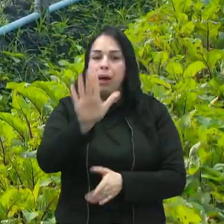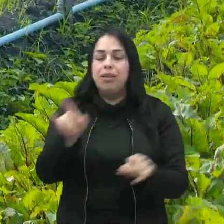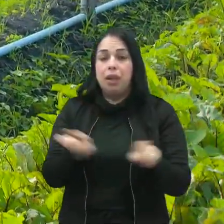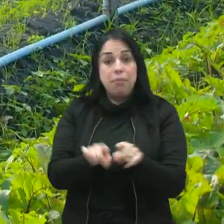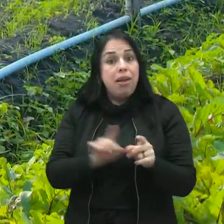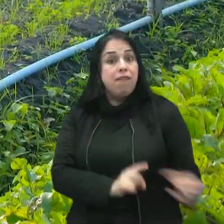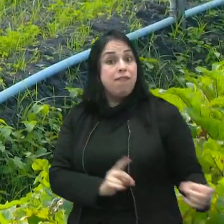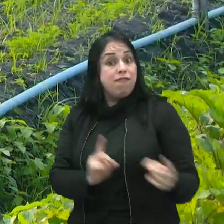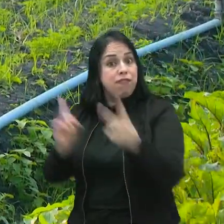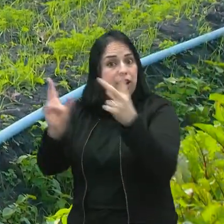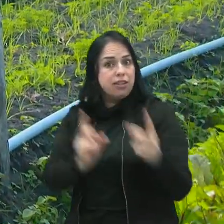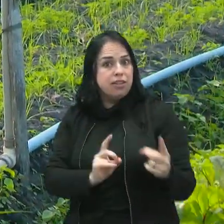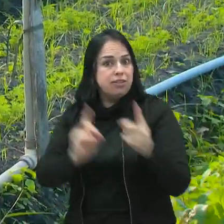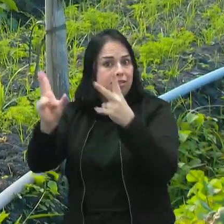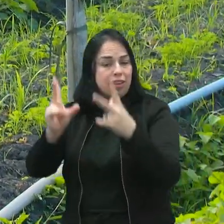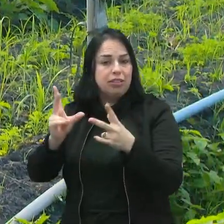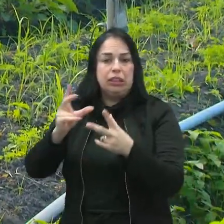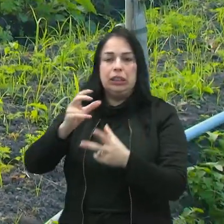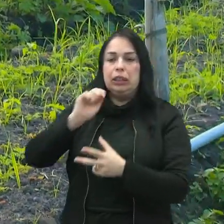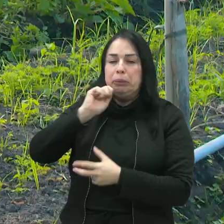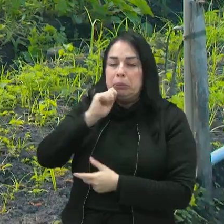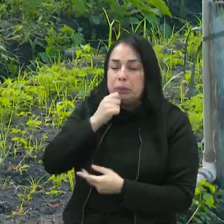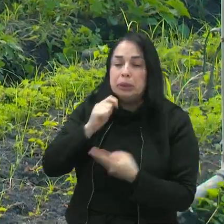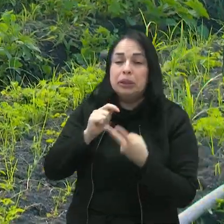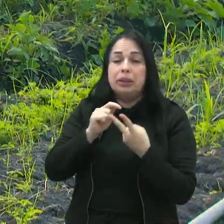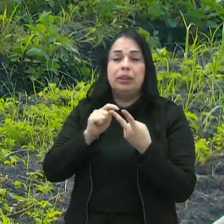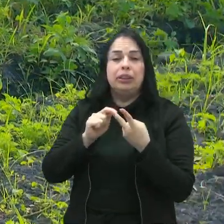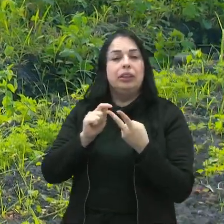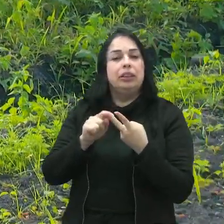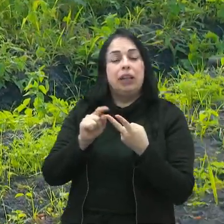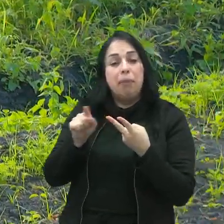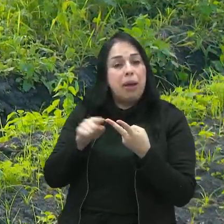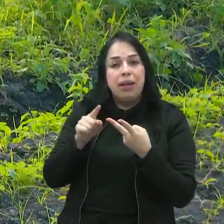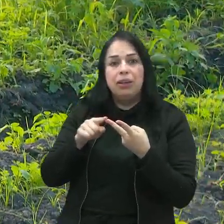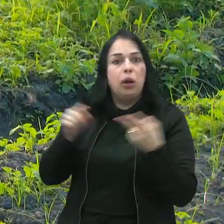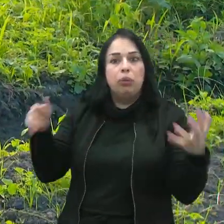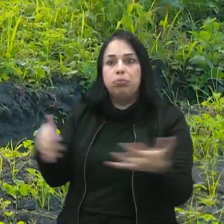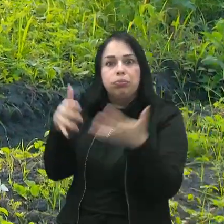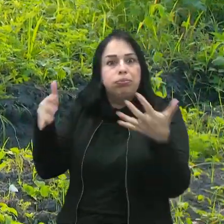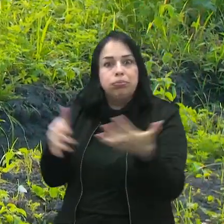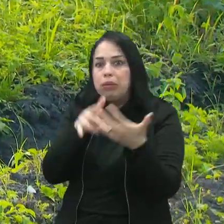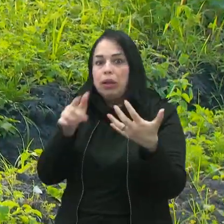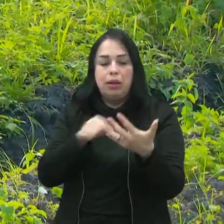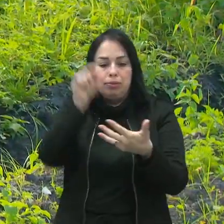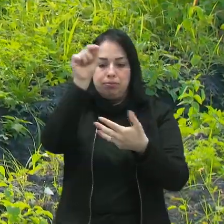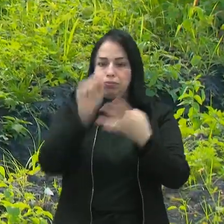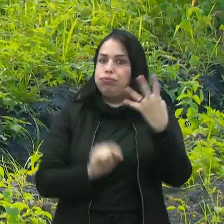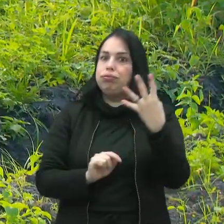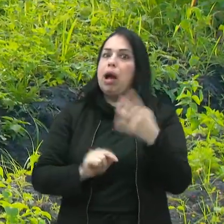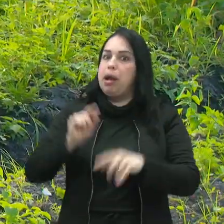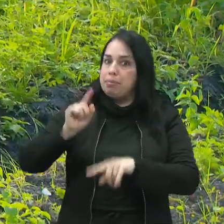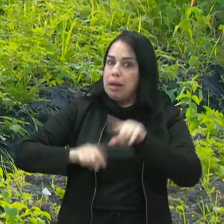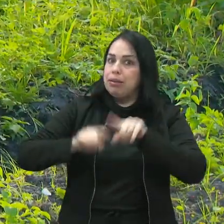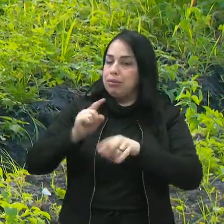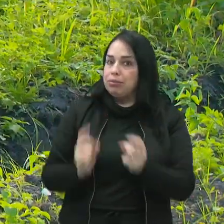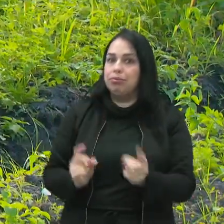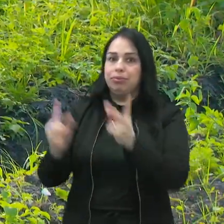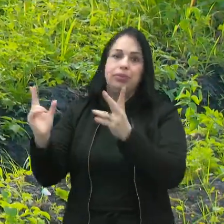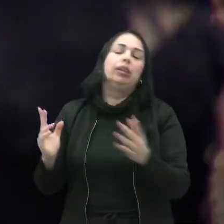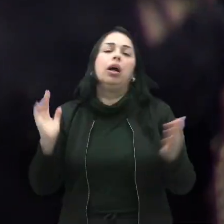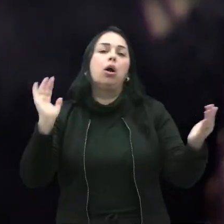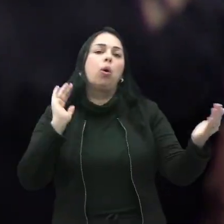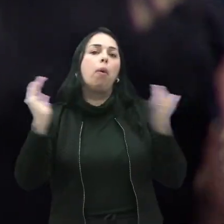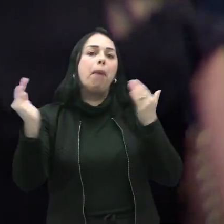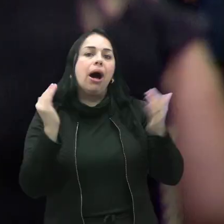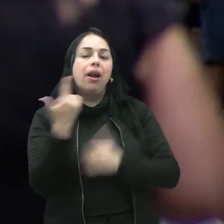José também exporta. Cítricos, sucos e extratos vegetais são os principais